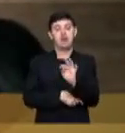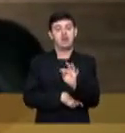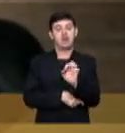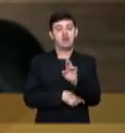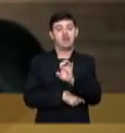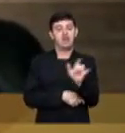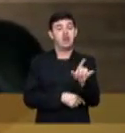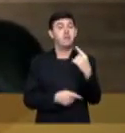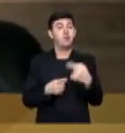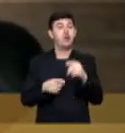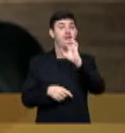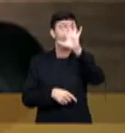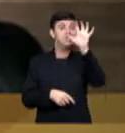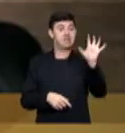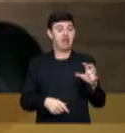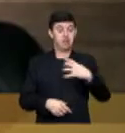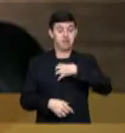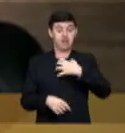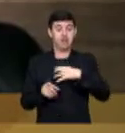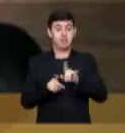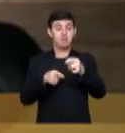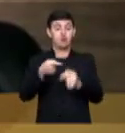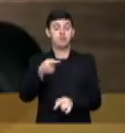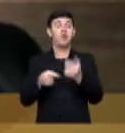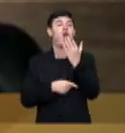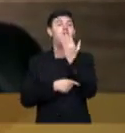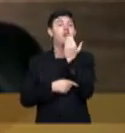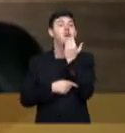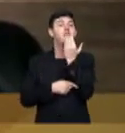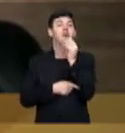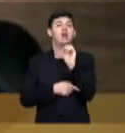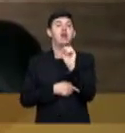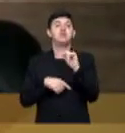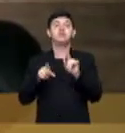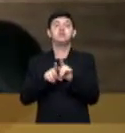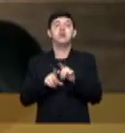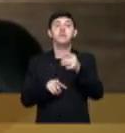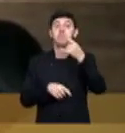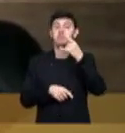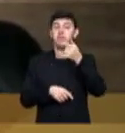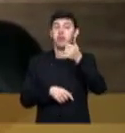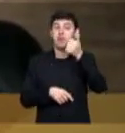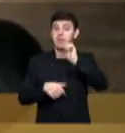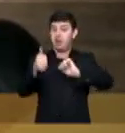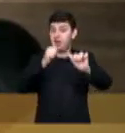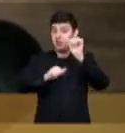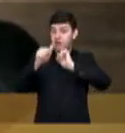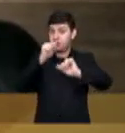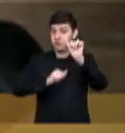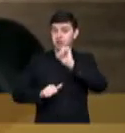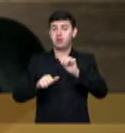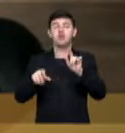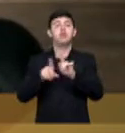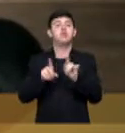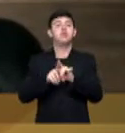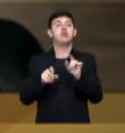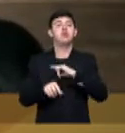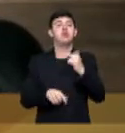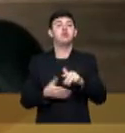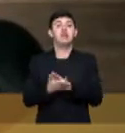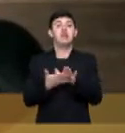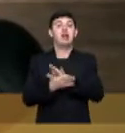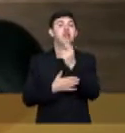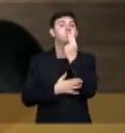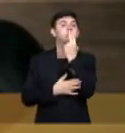teria proibido a propaganda de alimentos e bebidas pobres em nutrientes e com alto teor de açúcar,